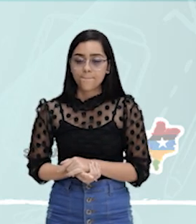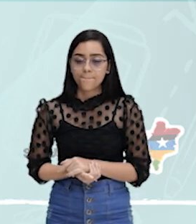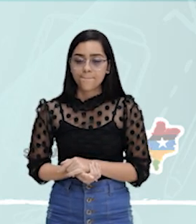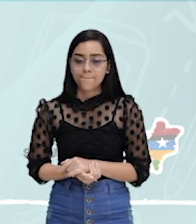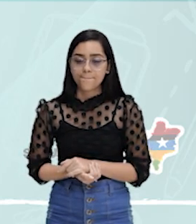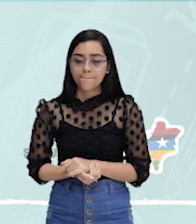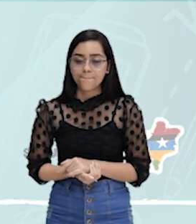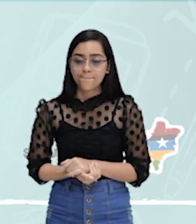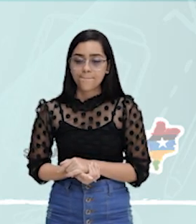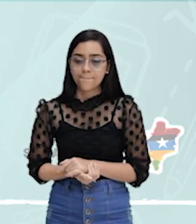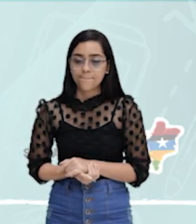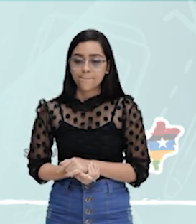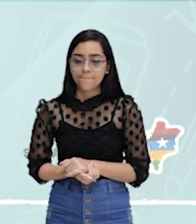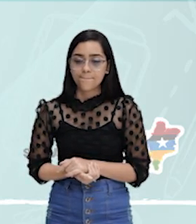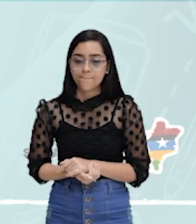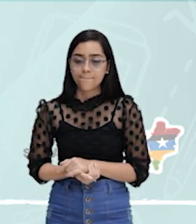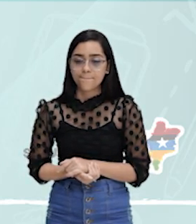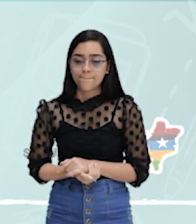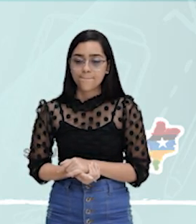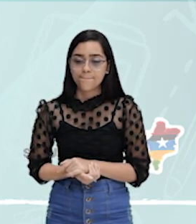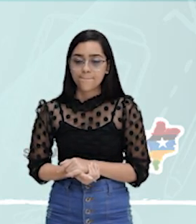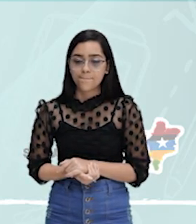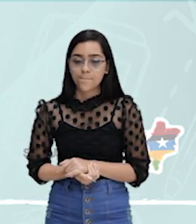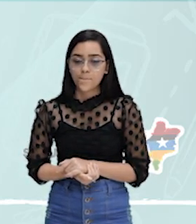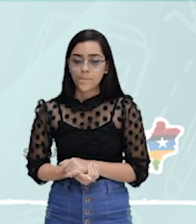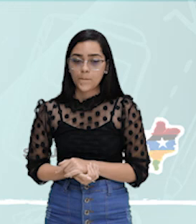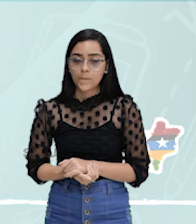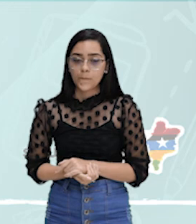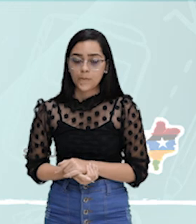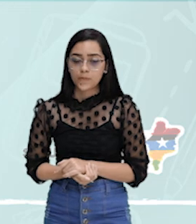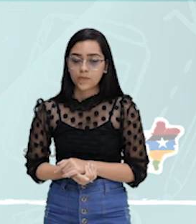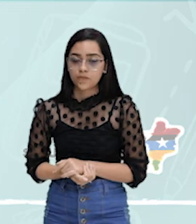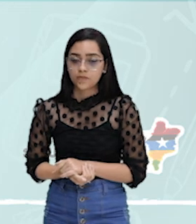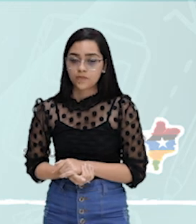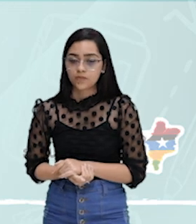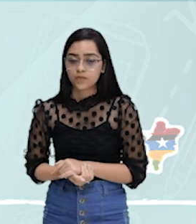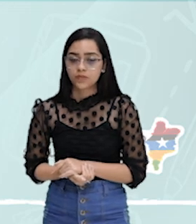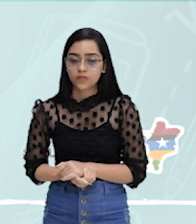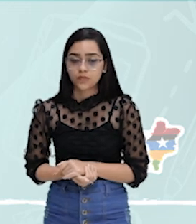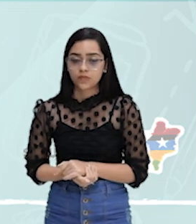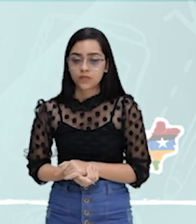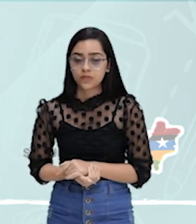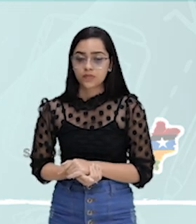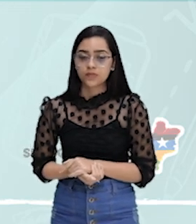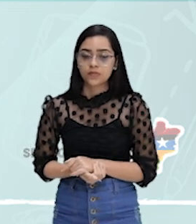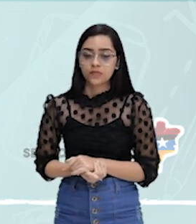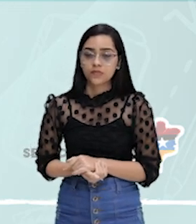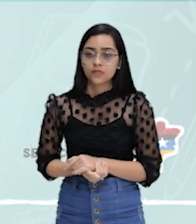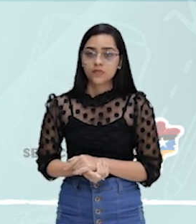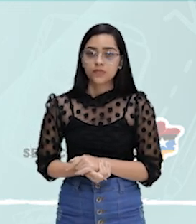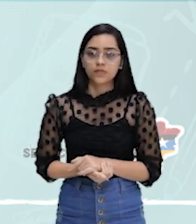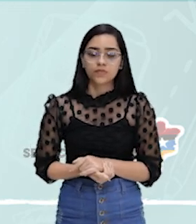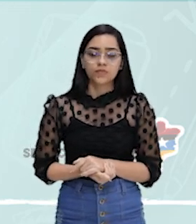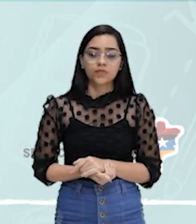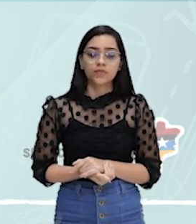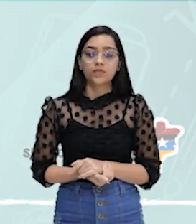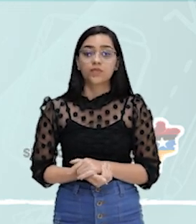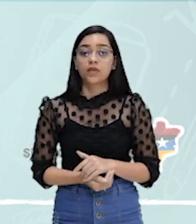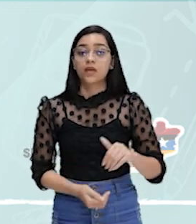criada a referida Operação Condor, tinha como objetivo coordenar o quê,